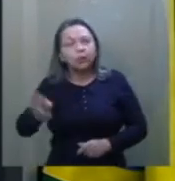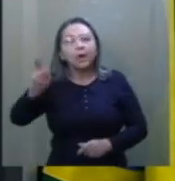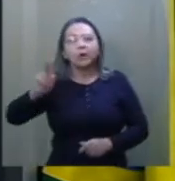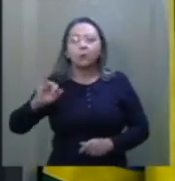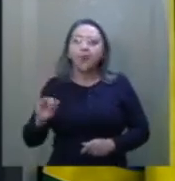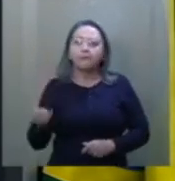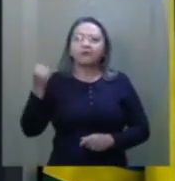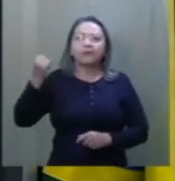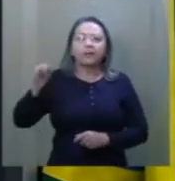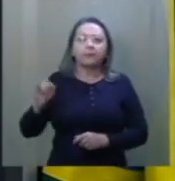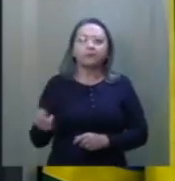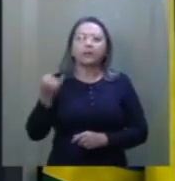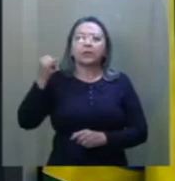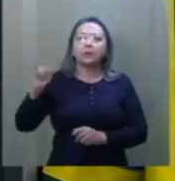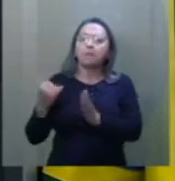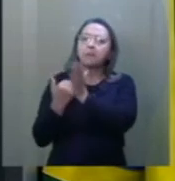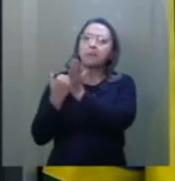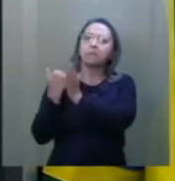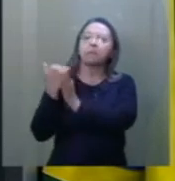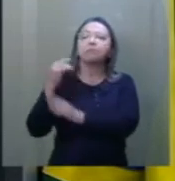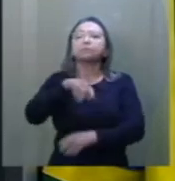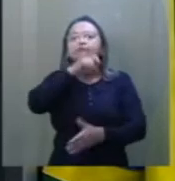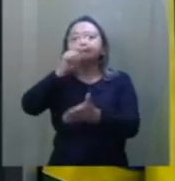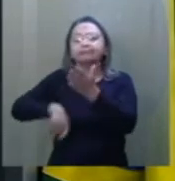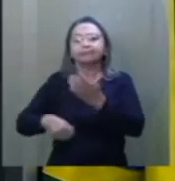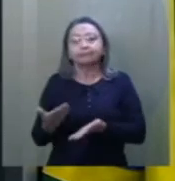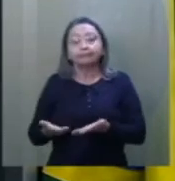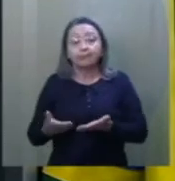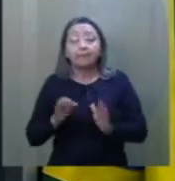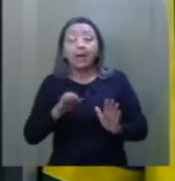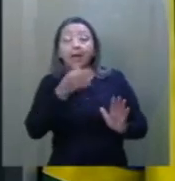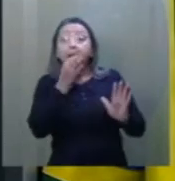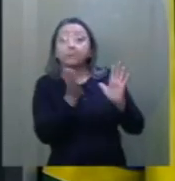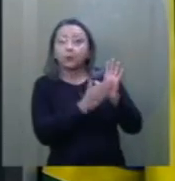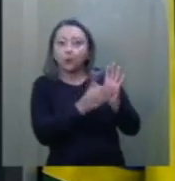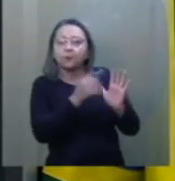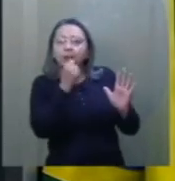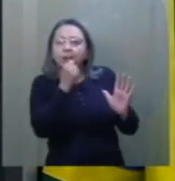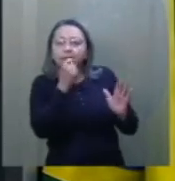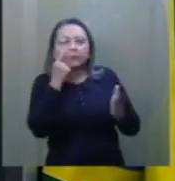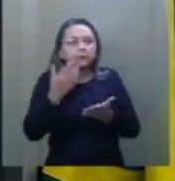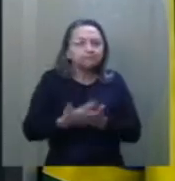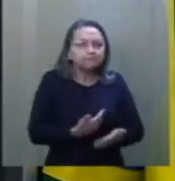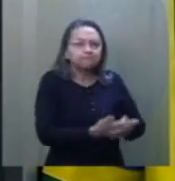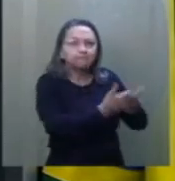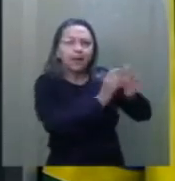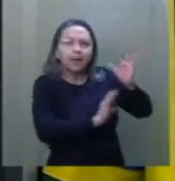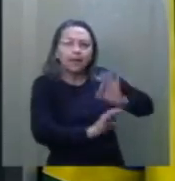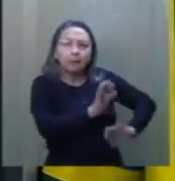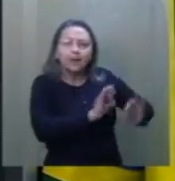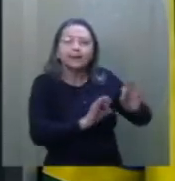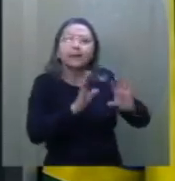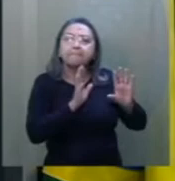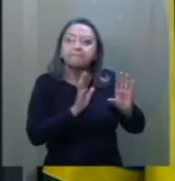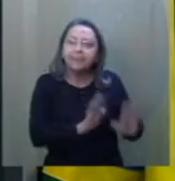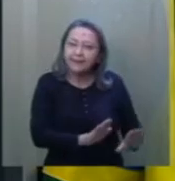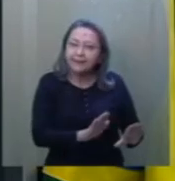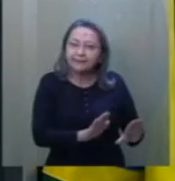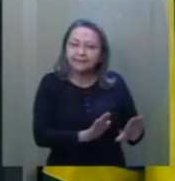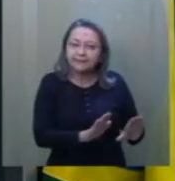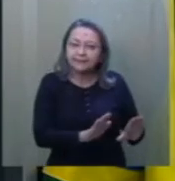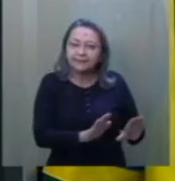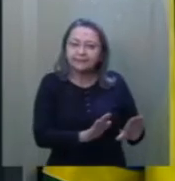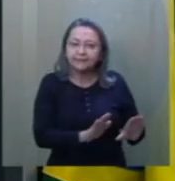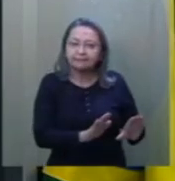mão nos impostos nos estados. A proposta ainda está sendo trabalhada, construída, mas